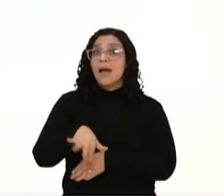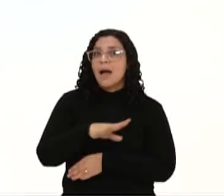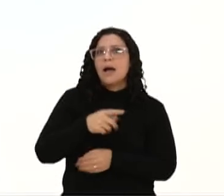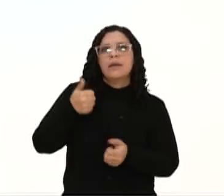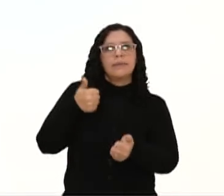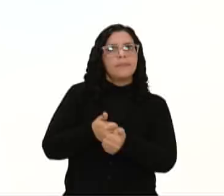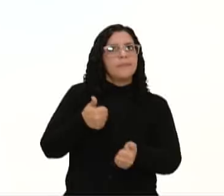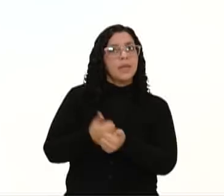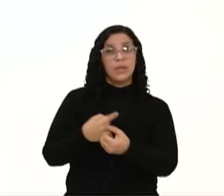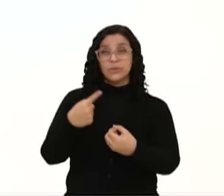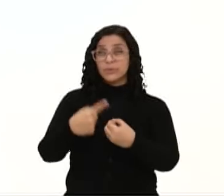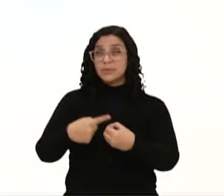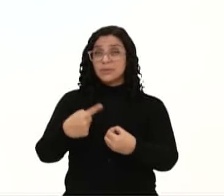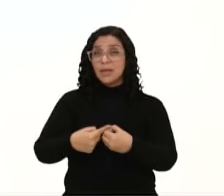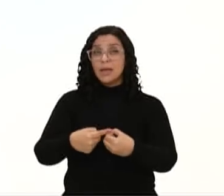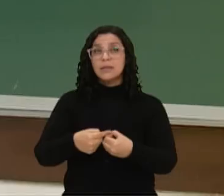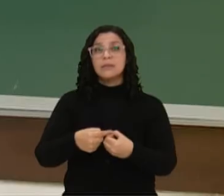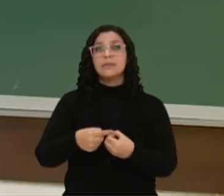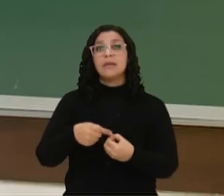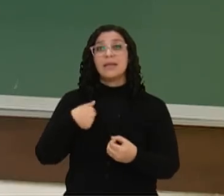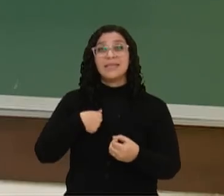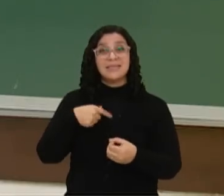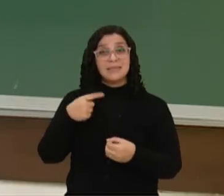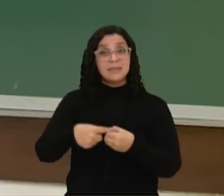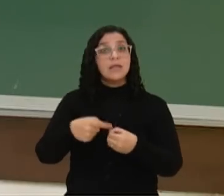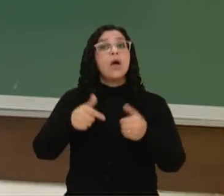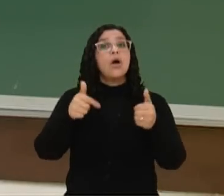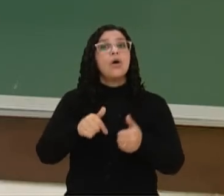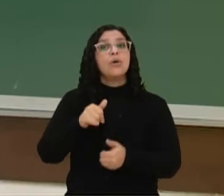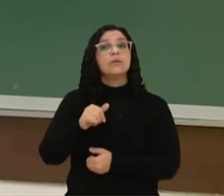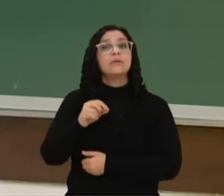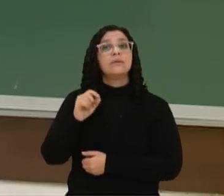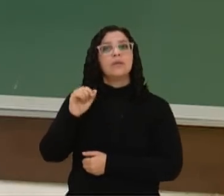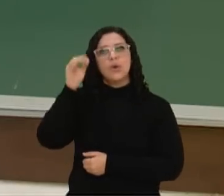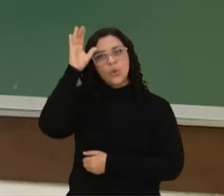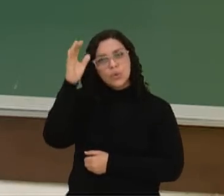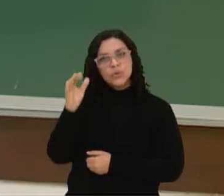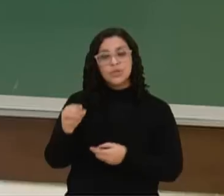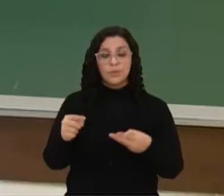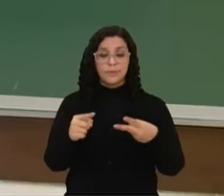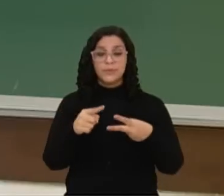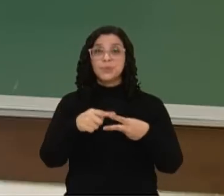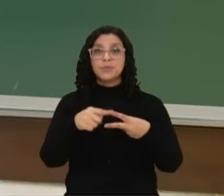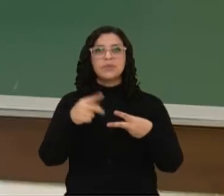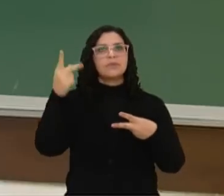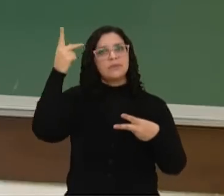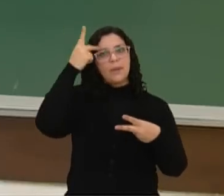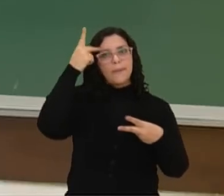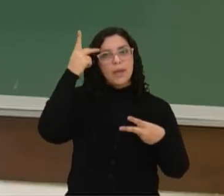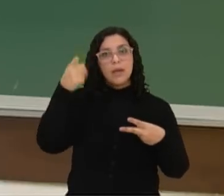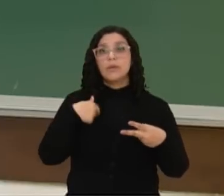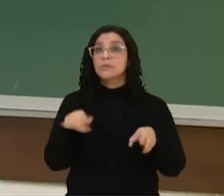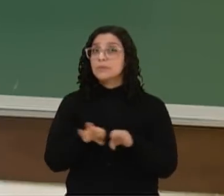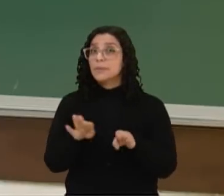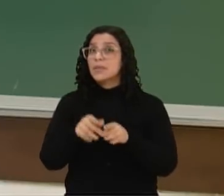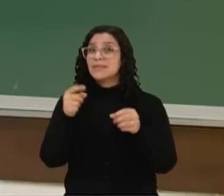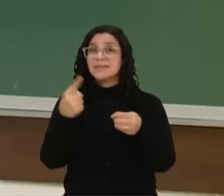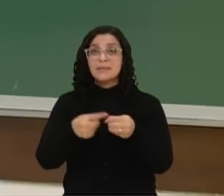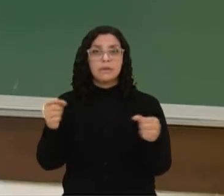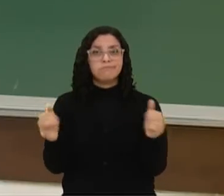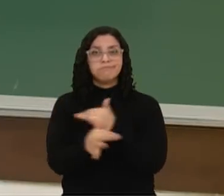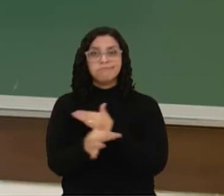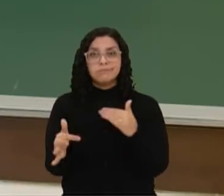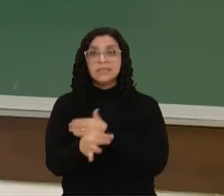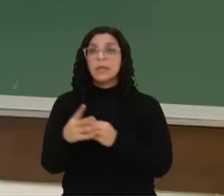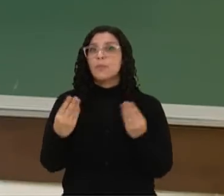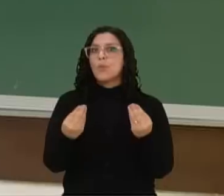eles passam, no caso do rio Iguaçu, região de Curitiba, e do rio Tietê, região de São Paulo, que são grandes centros urbanos,